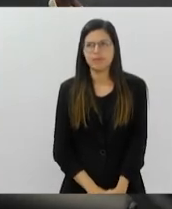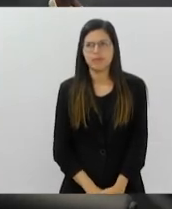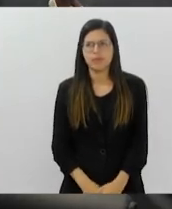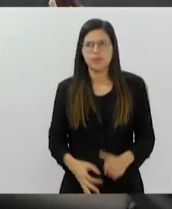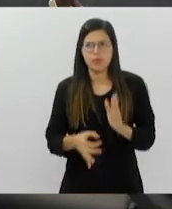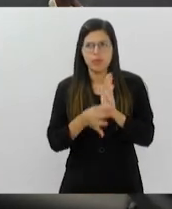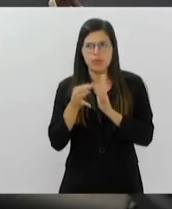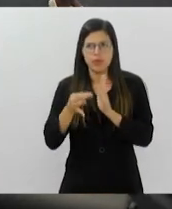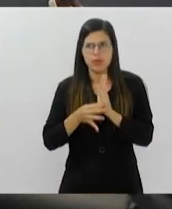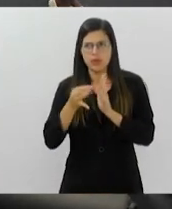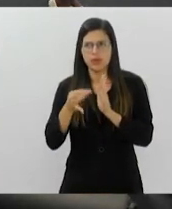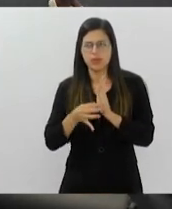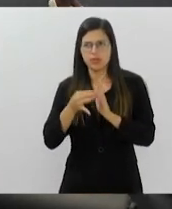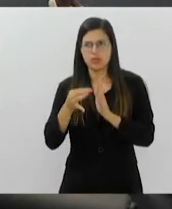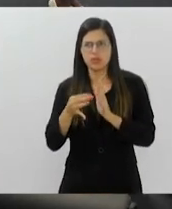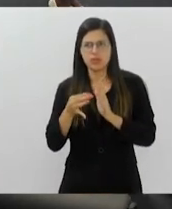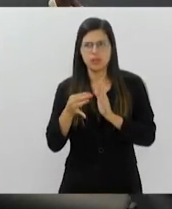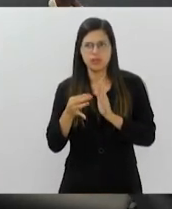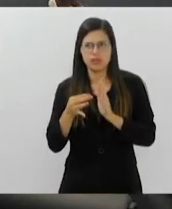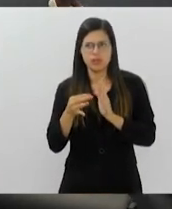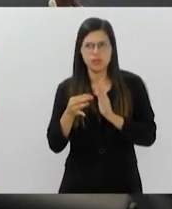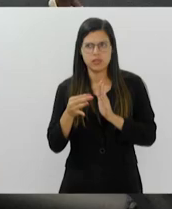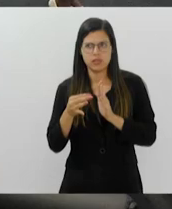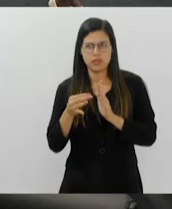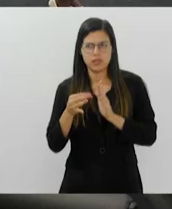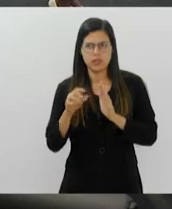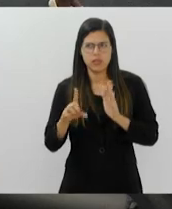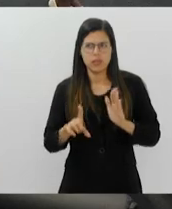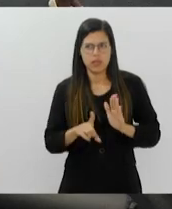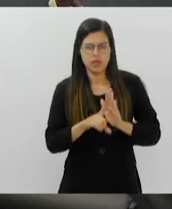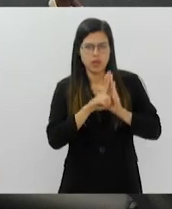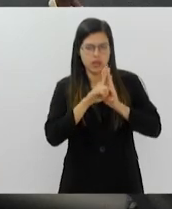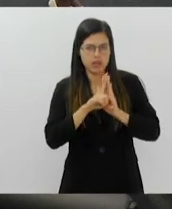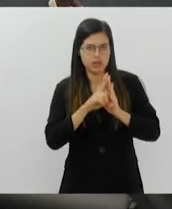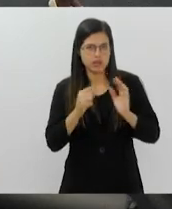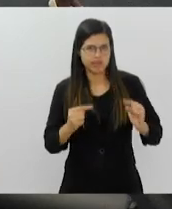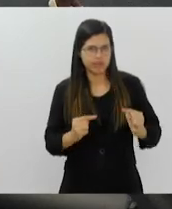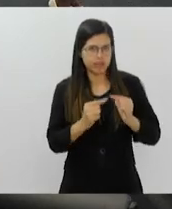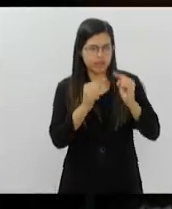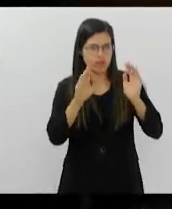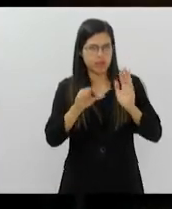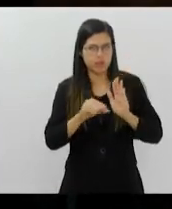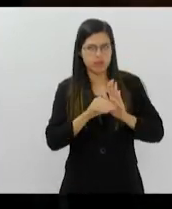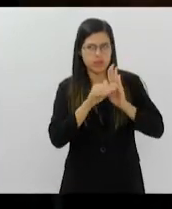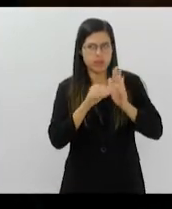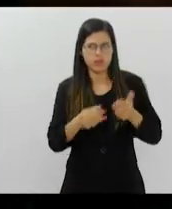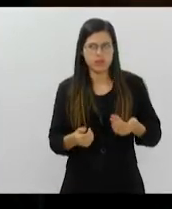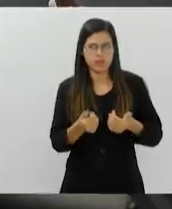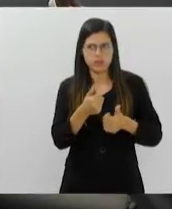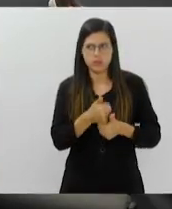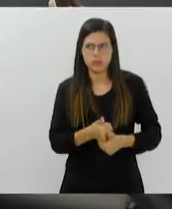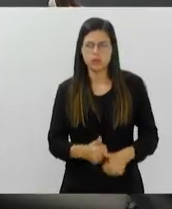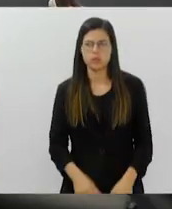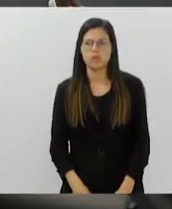Parecer, deputado, é legalidade com emendas, concluindo por substitutivo.